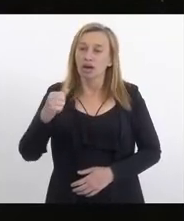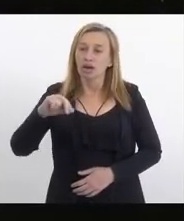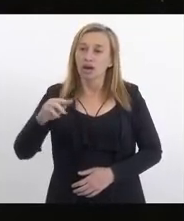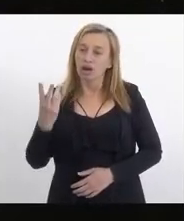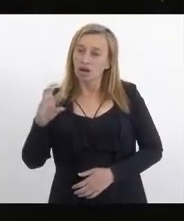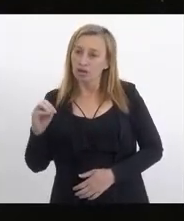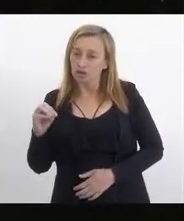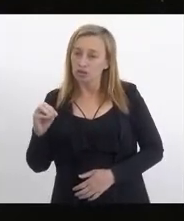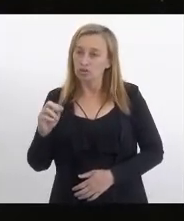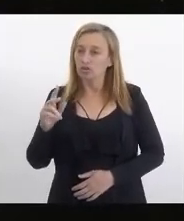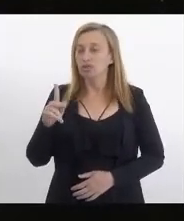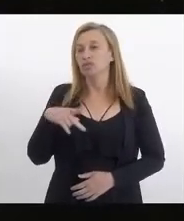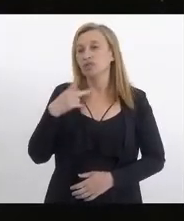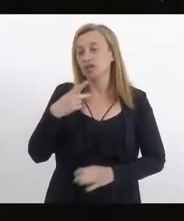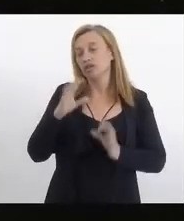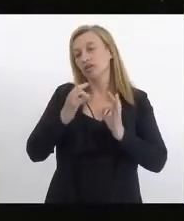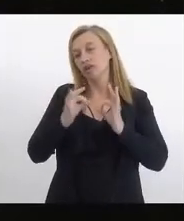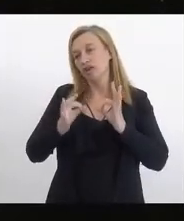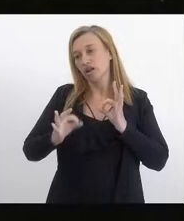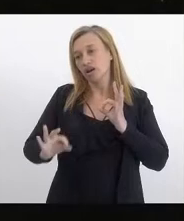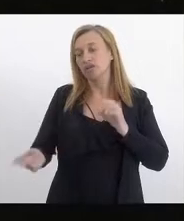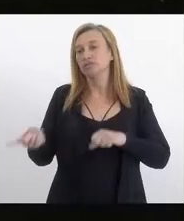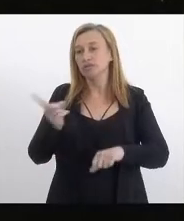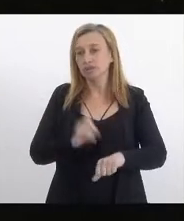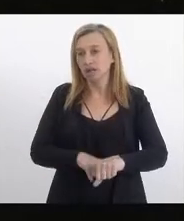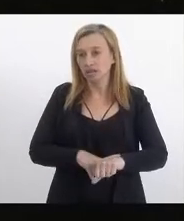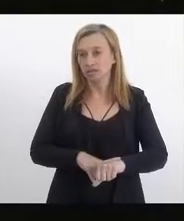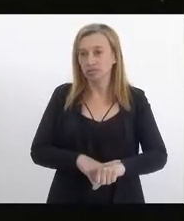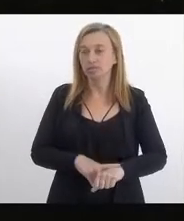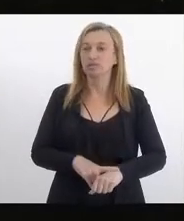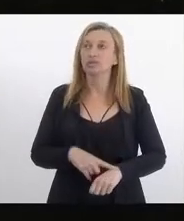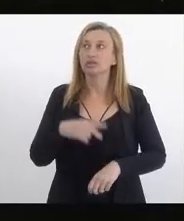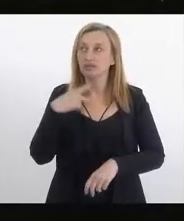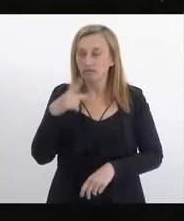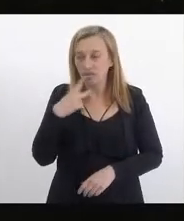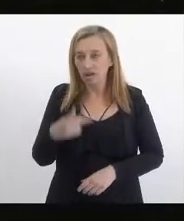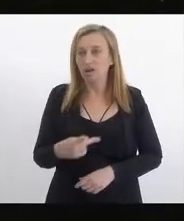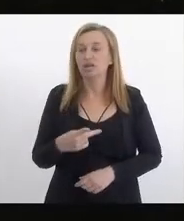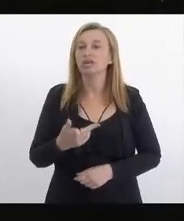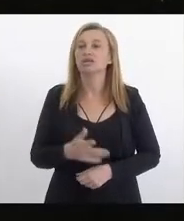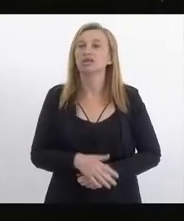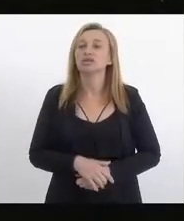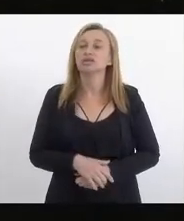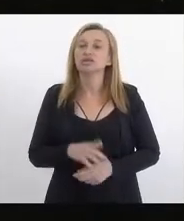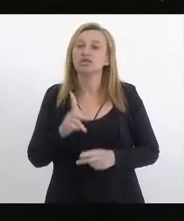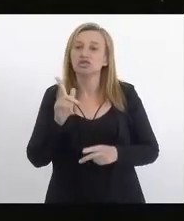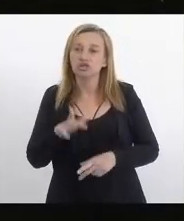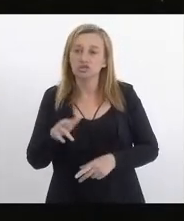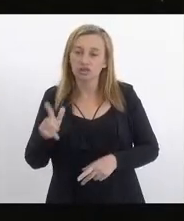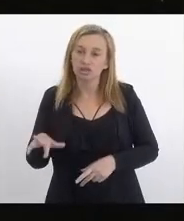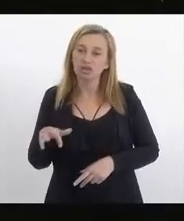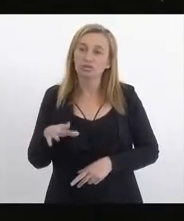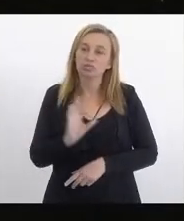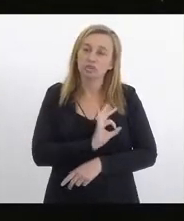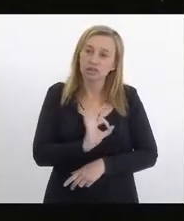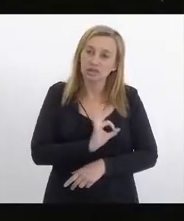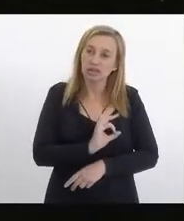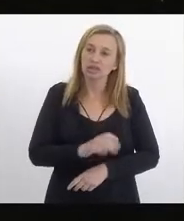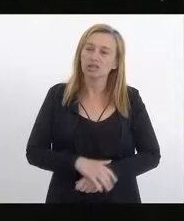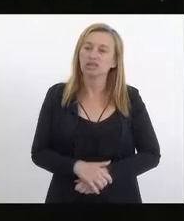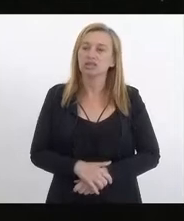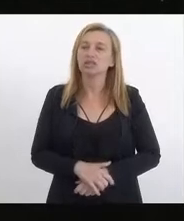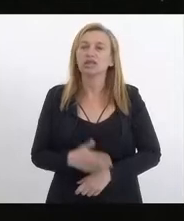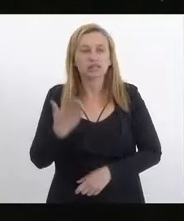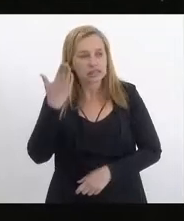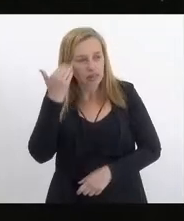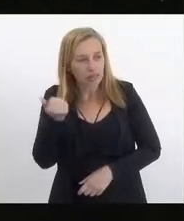se alastrando ao longo de bastante tempo, essa queixa de diversos policiais.